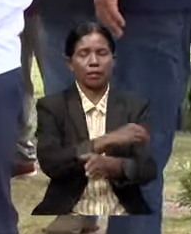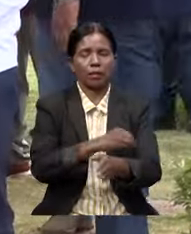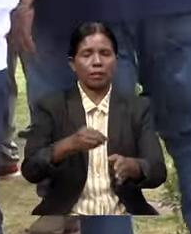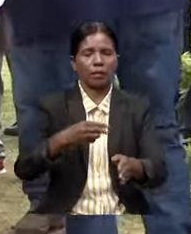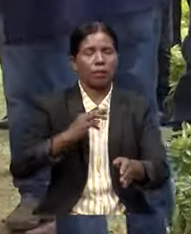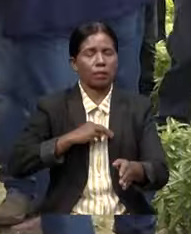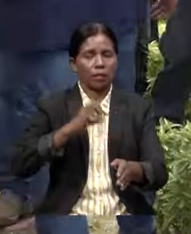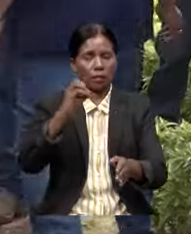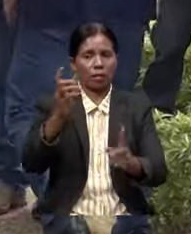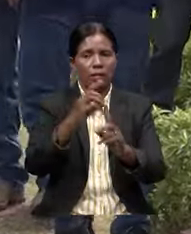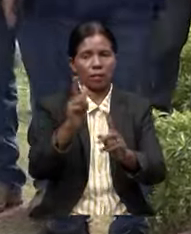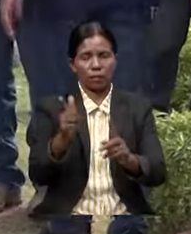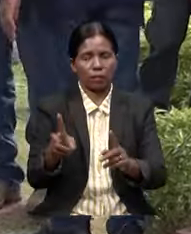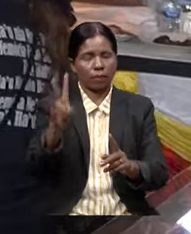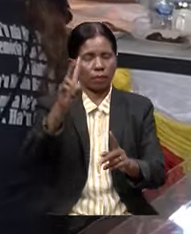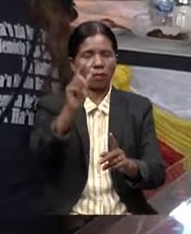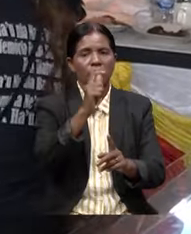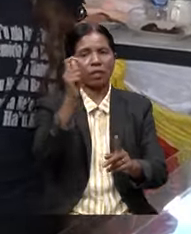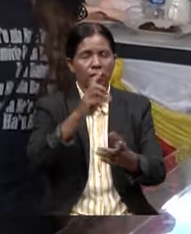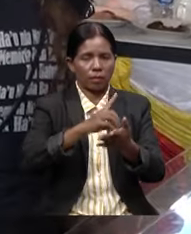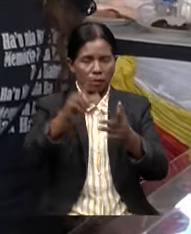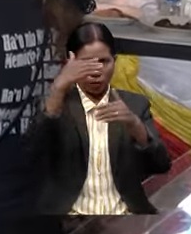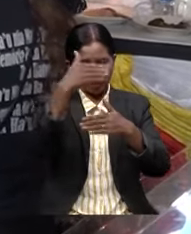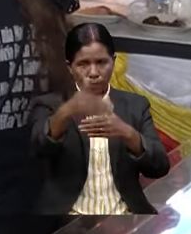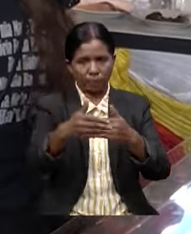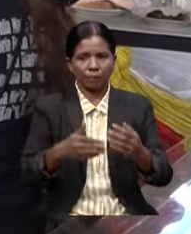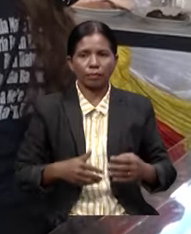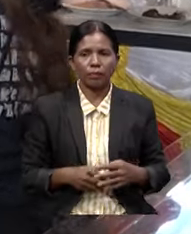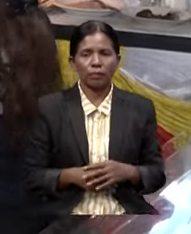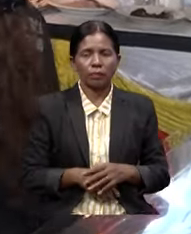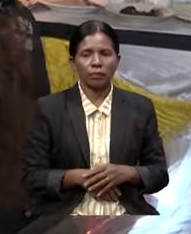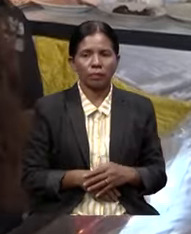Jerez Metinaru ya lorong ronro sin rua terça-feira semana win Luciano Amaral Marito da Costa ZMN.